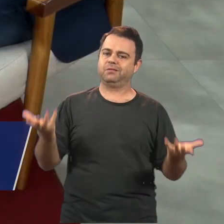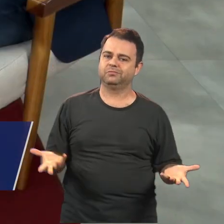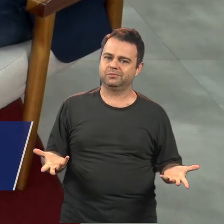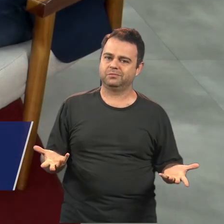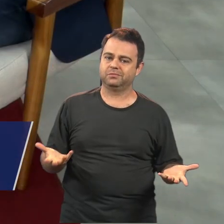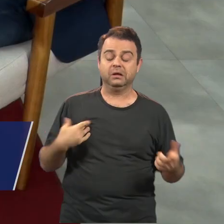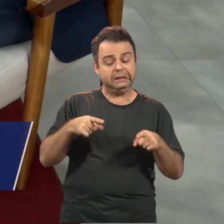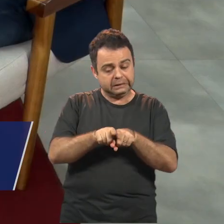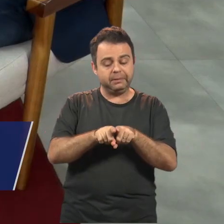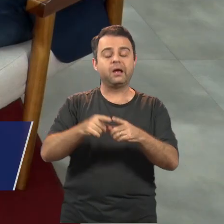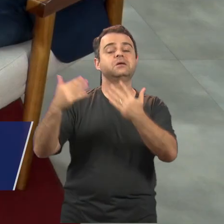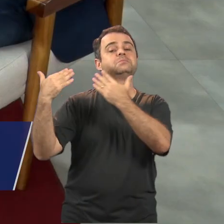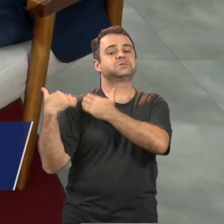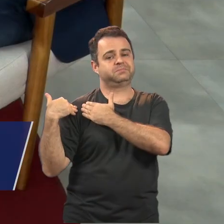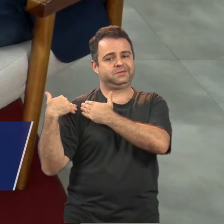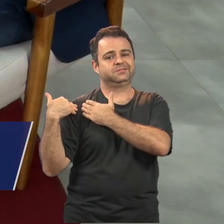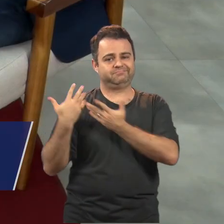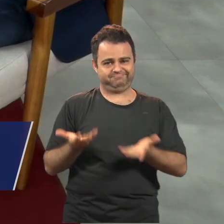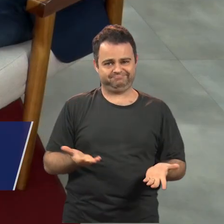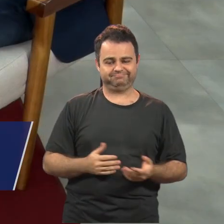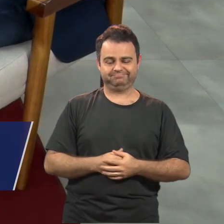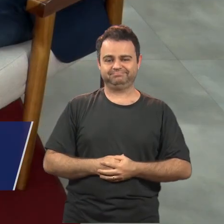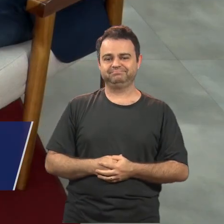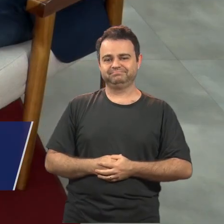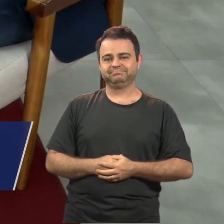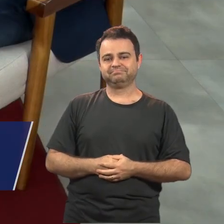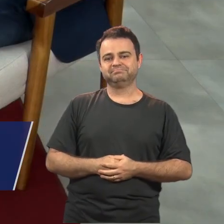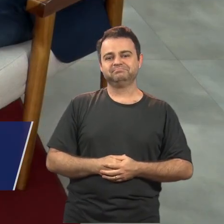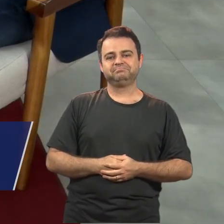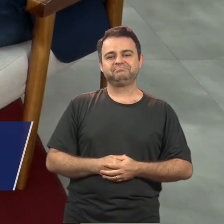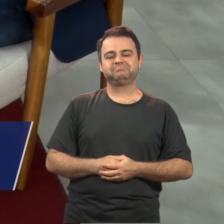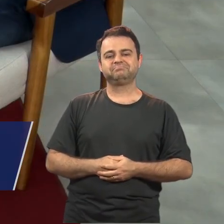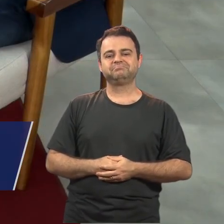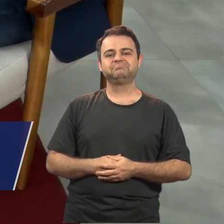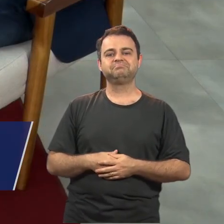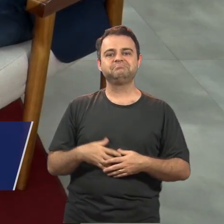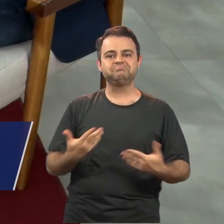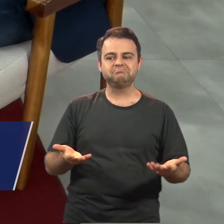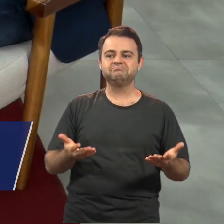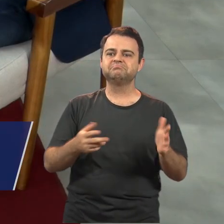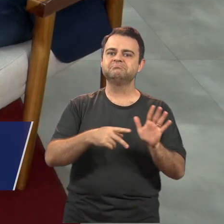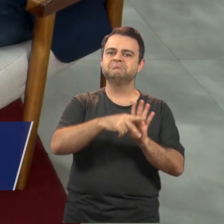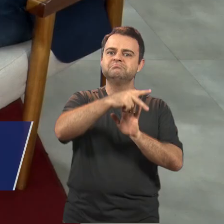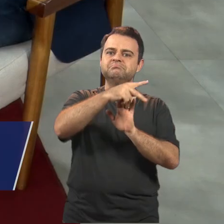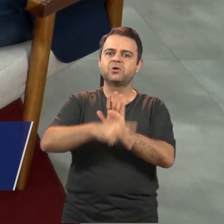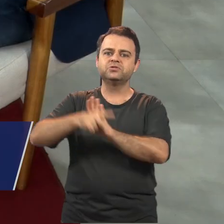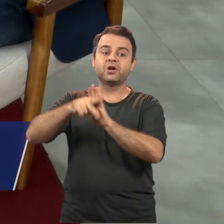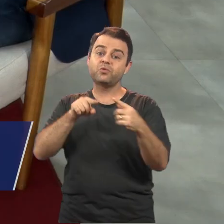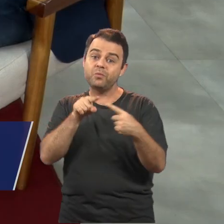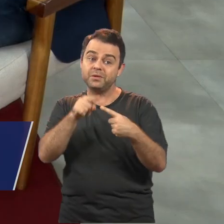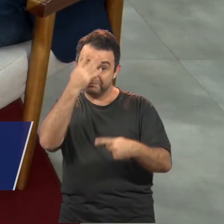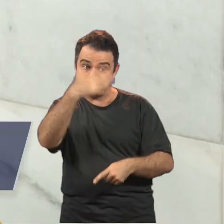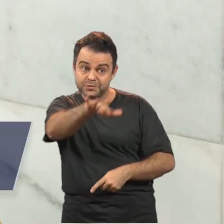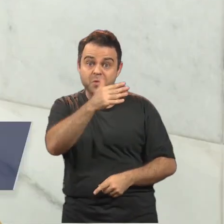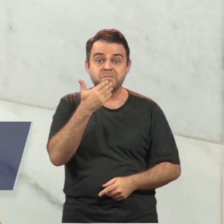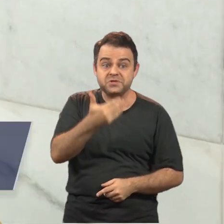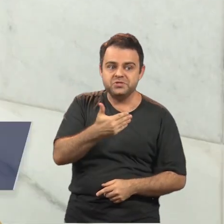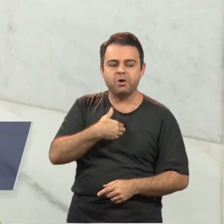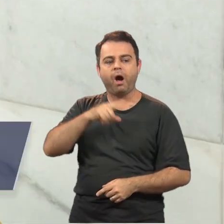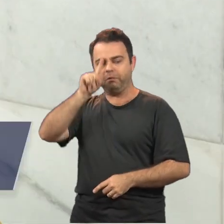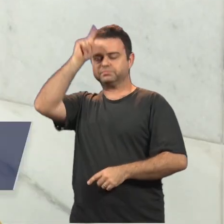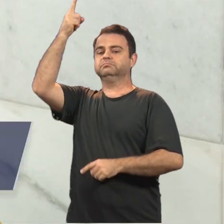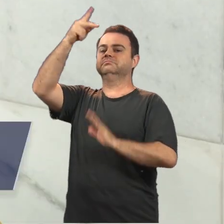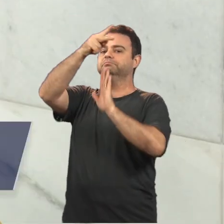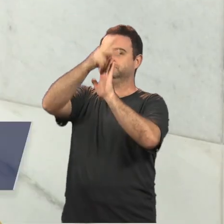e sempre trazendo projetos aí que são demandas da população, nós tivemos alguns debates também que passaram por audiências públicas, não é?